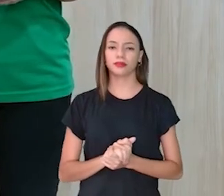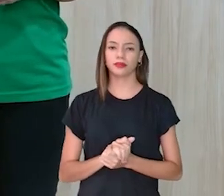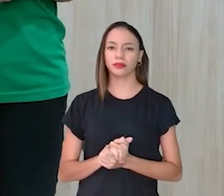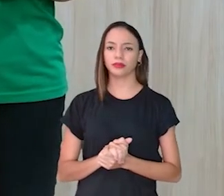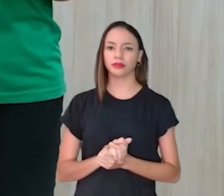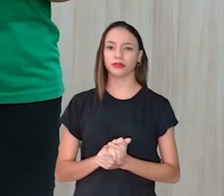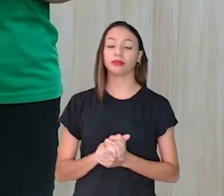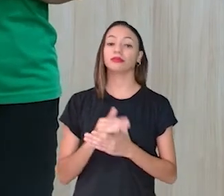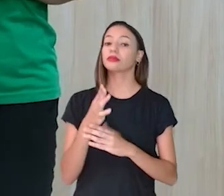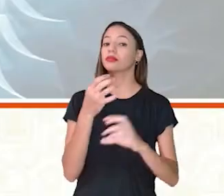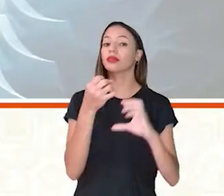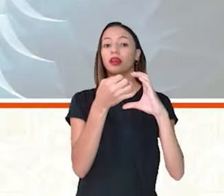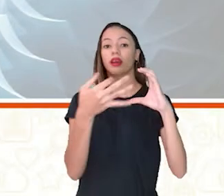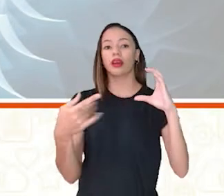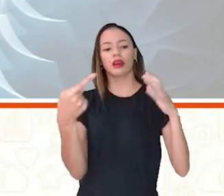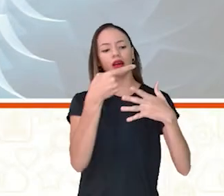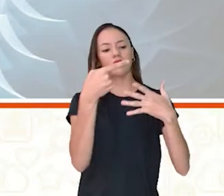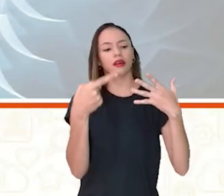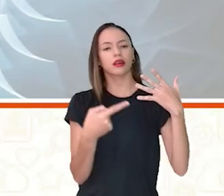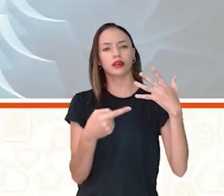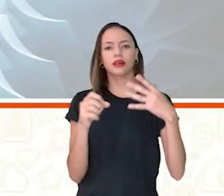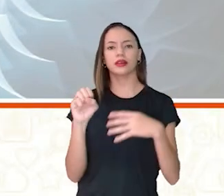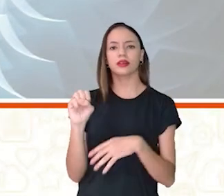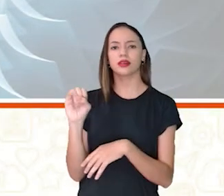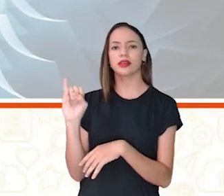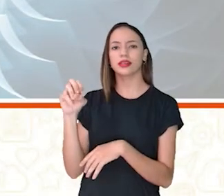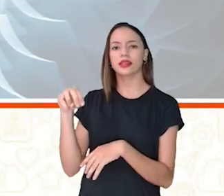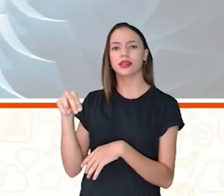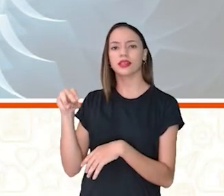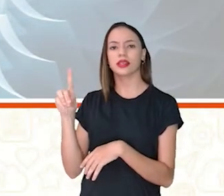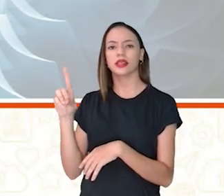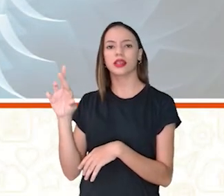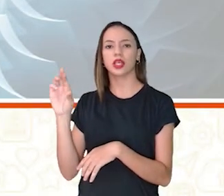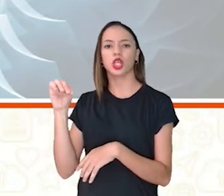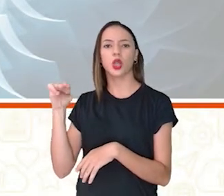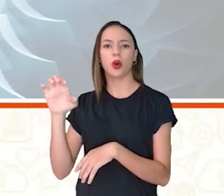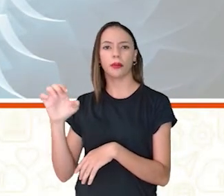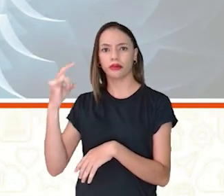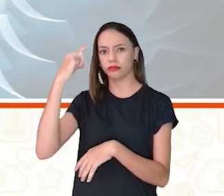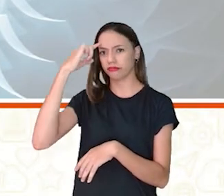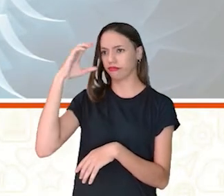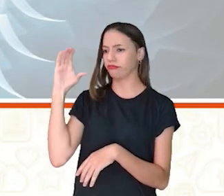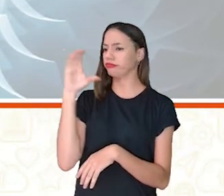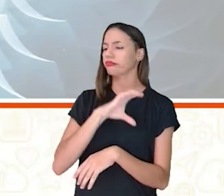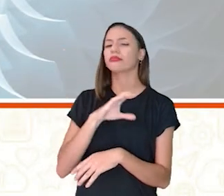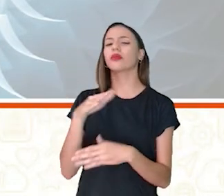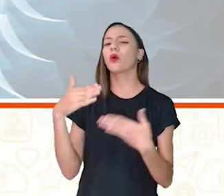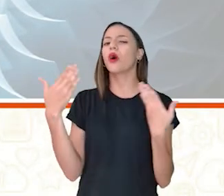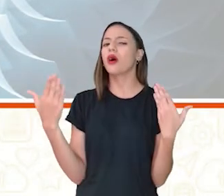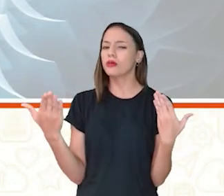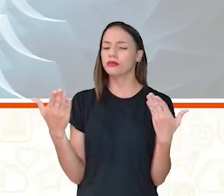E as características dessa síndrome do pensamento acelerado são